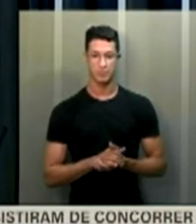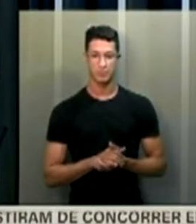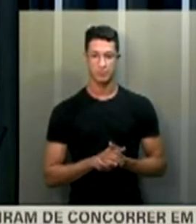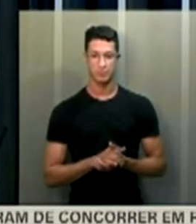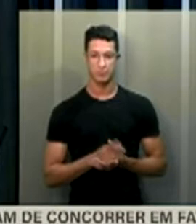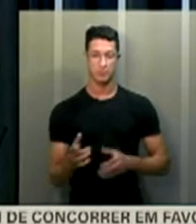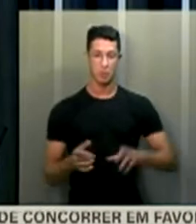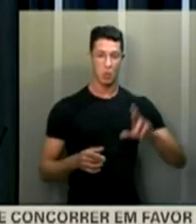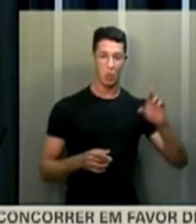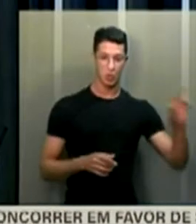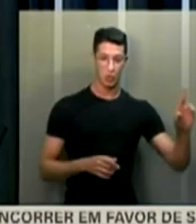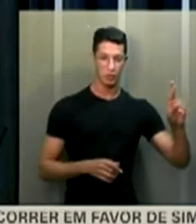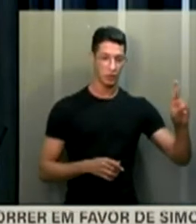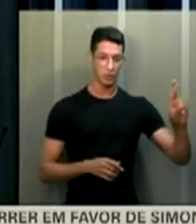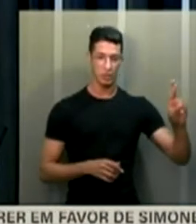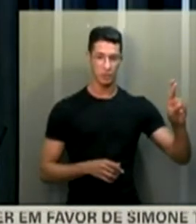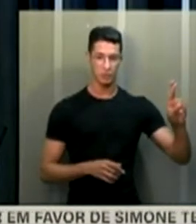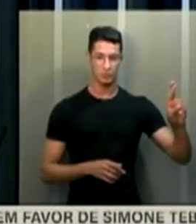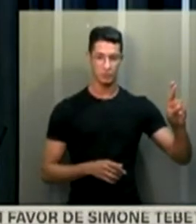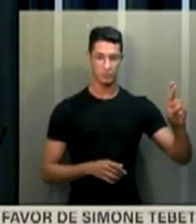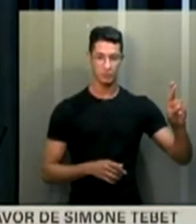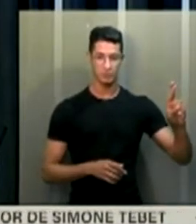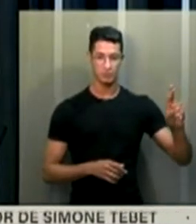4 a 3. Rodrigo.